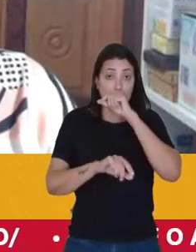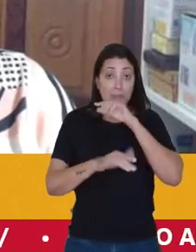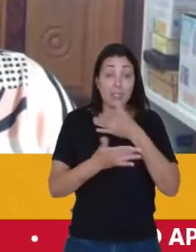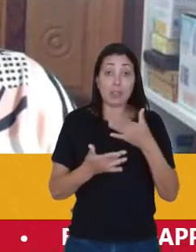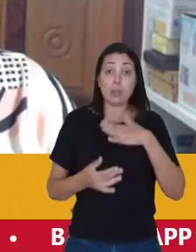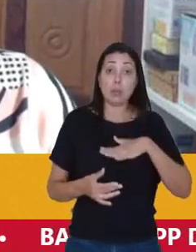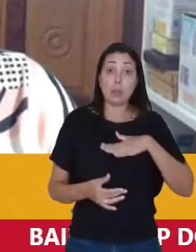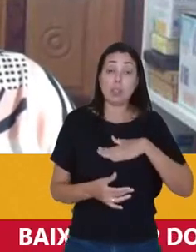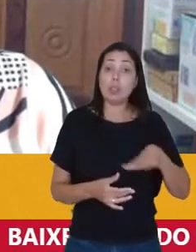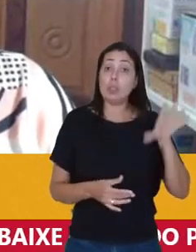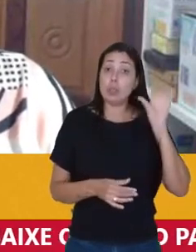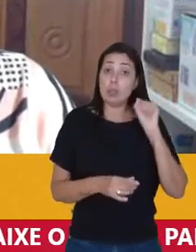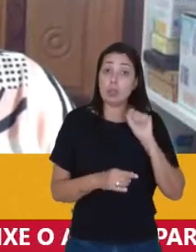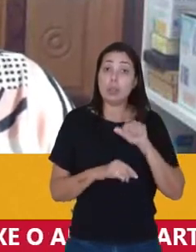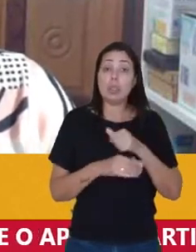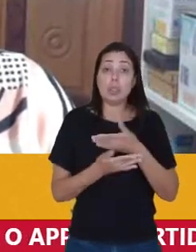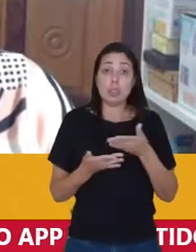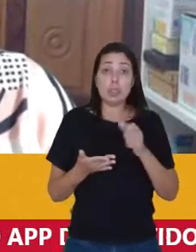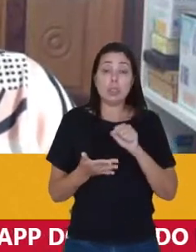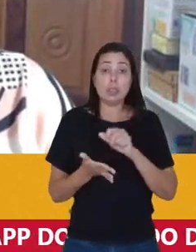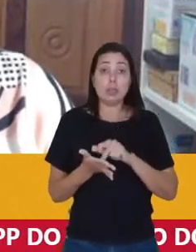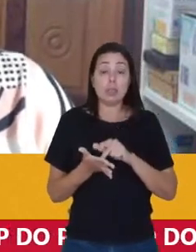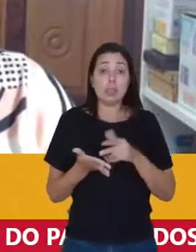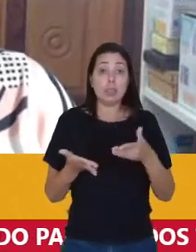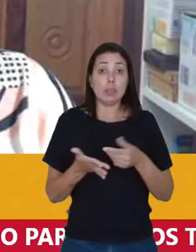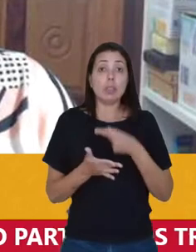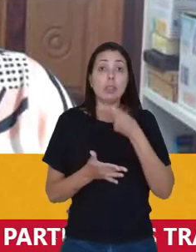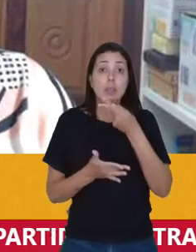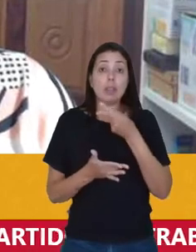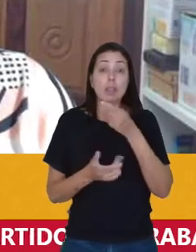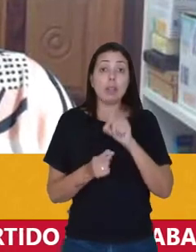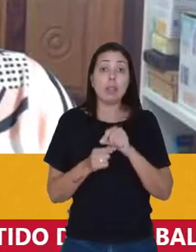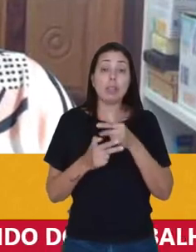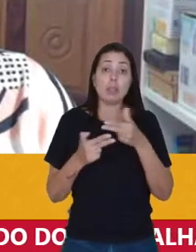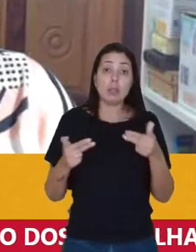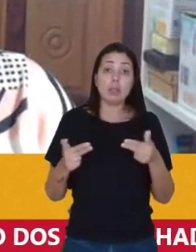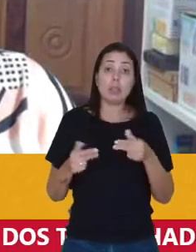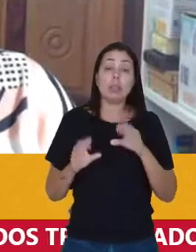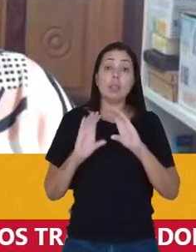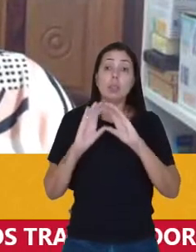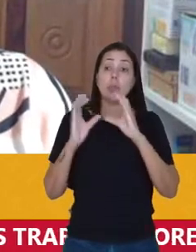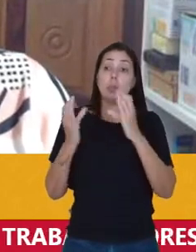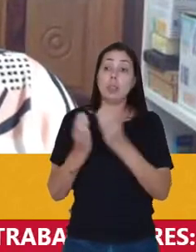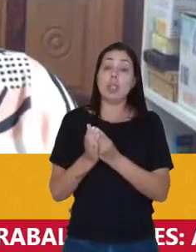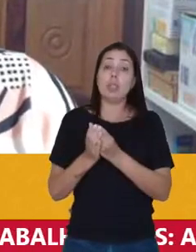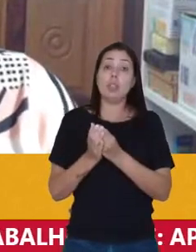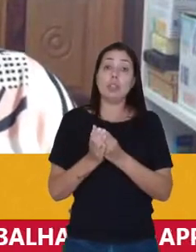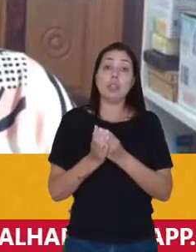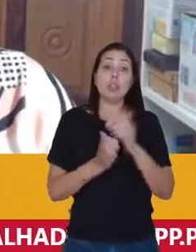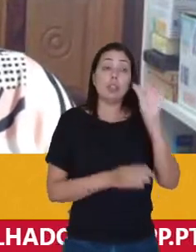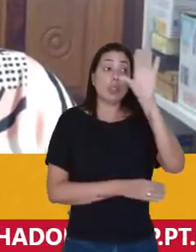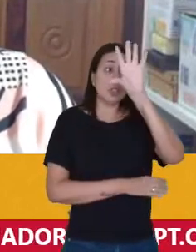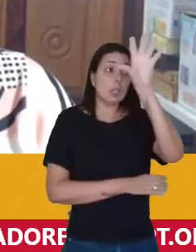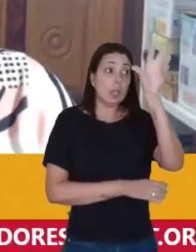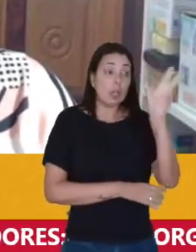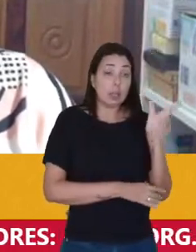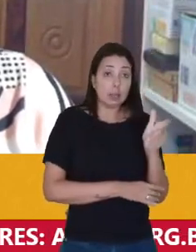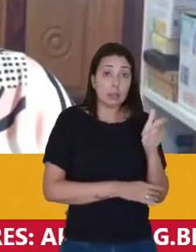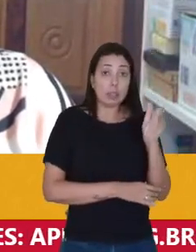queria ouvir um pouco sobre Givânia falar sobre essa questão das comunidades quilombolas, Givânia, e